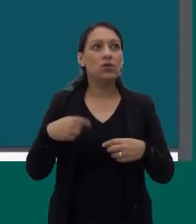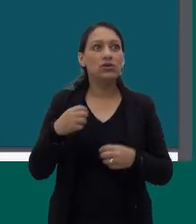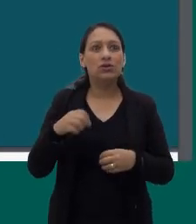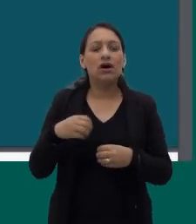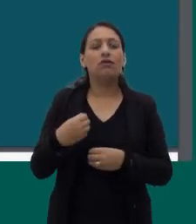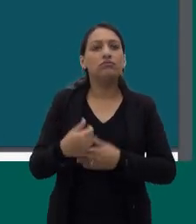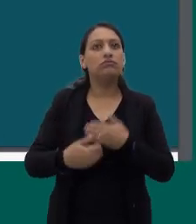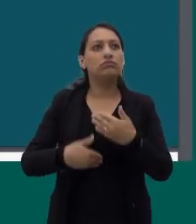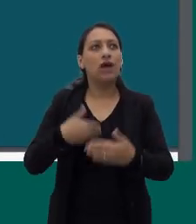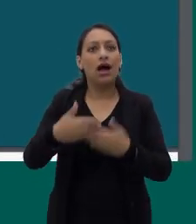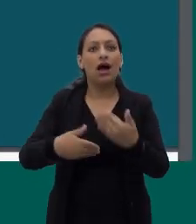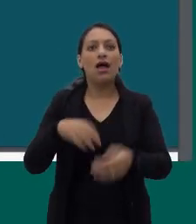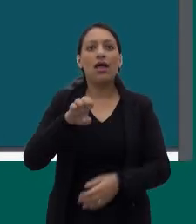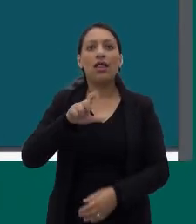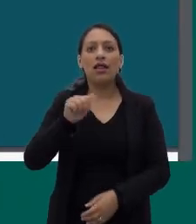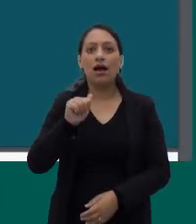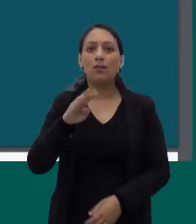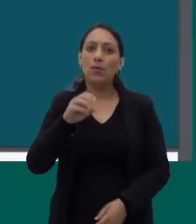né?